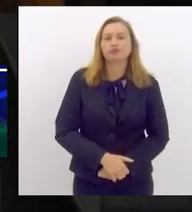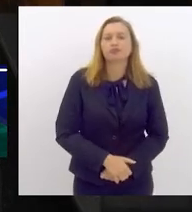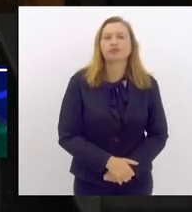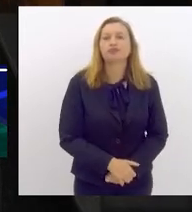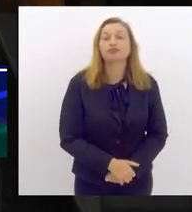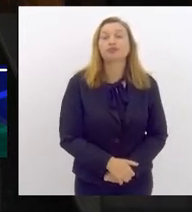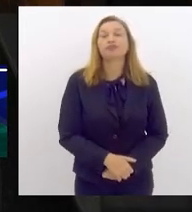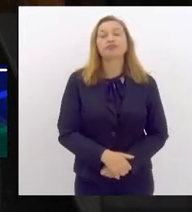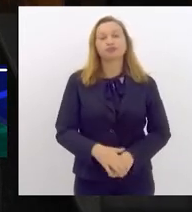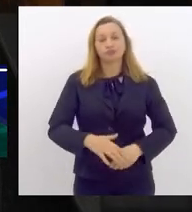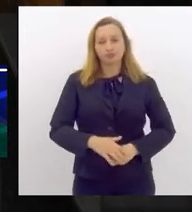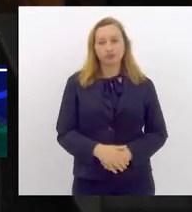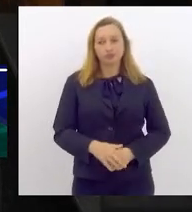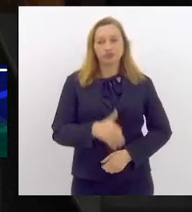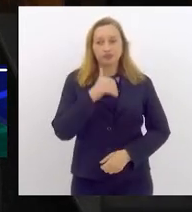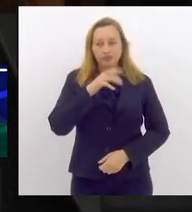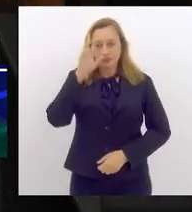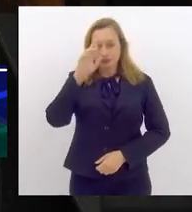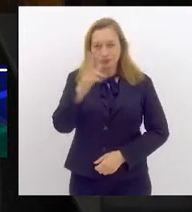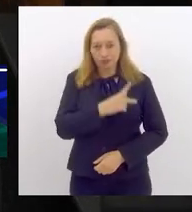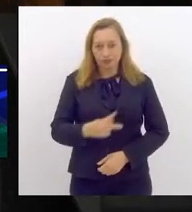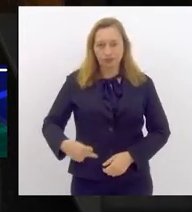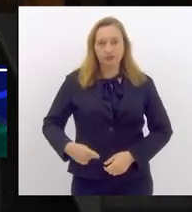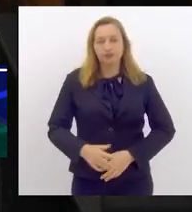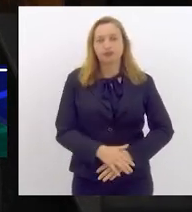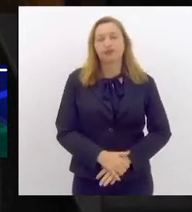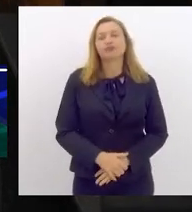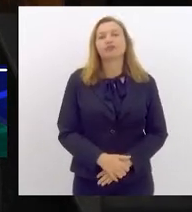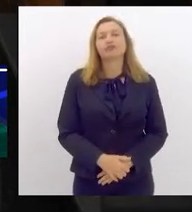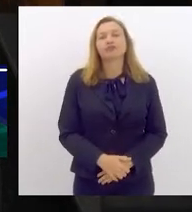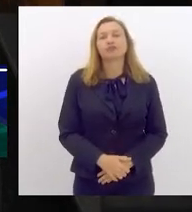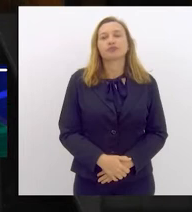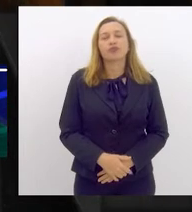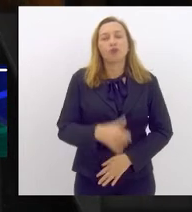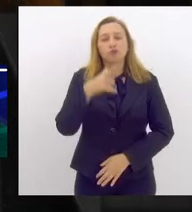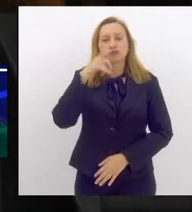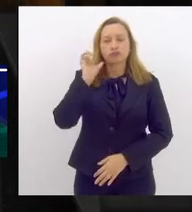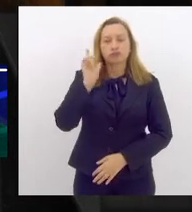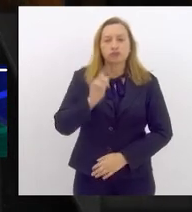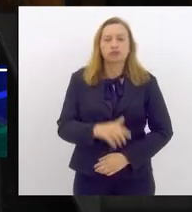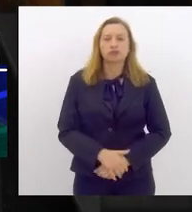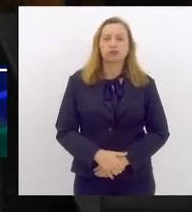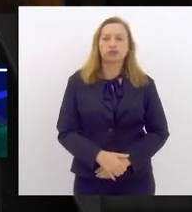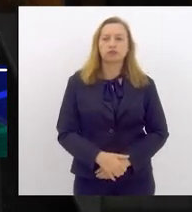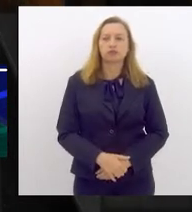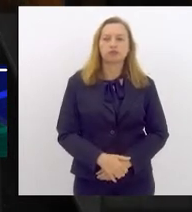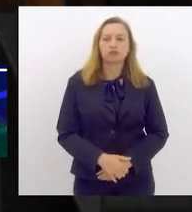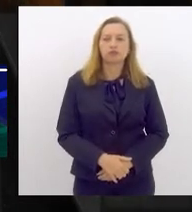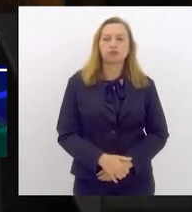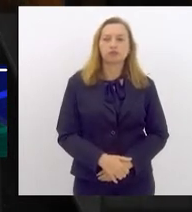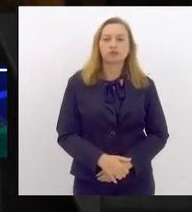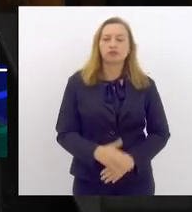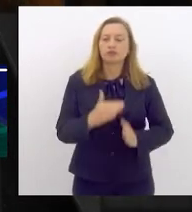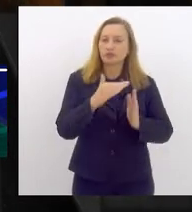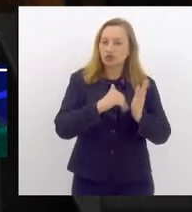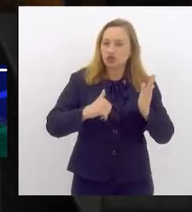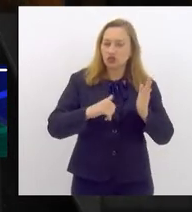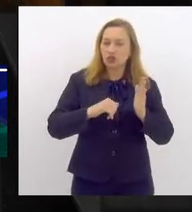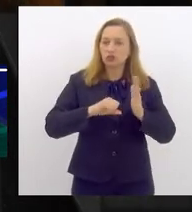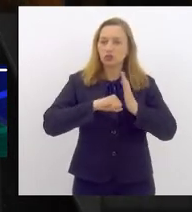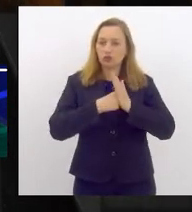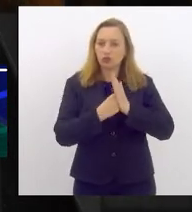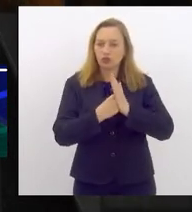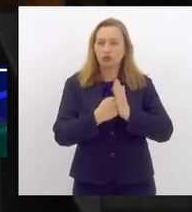o dito isso chora presidente E ontem já derrubamos o